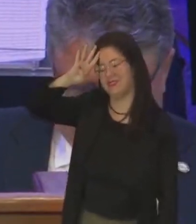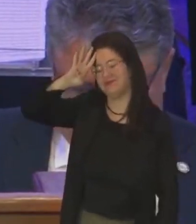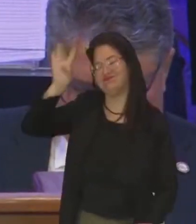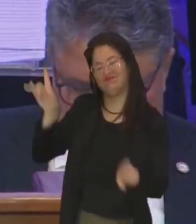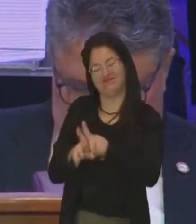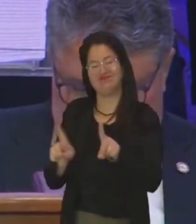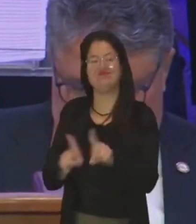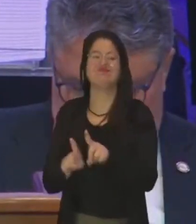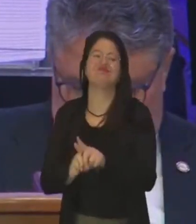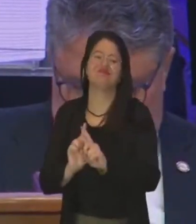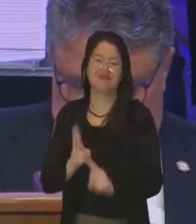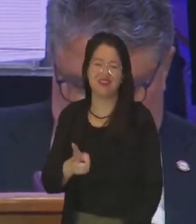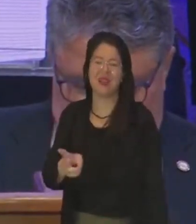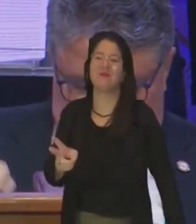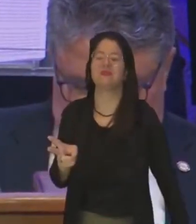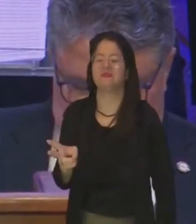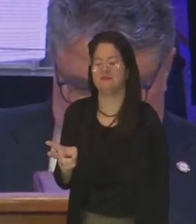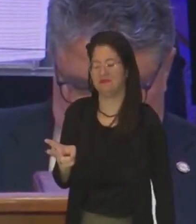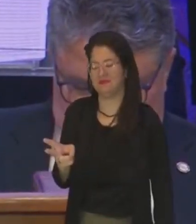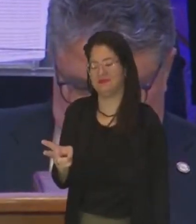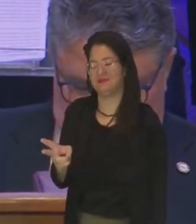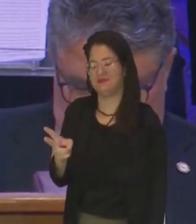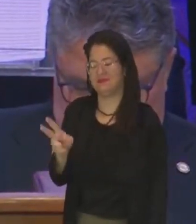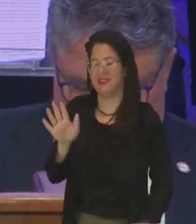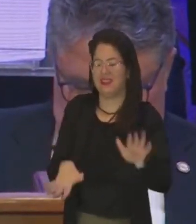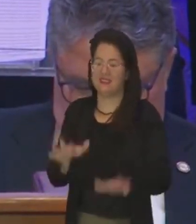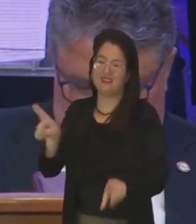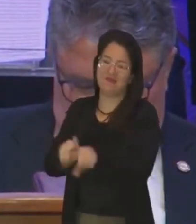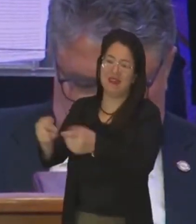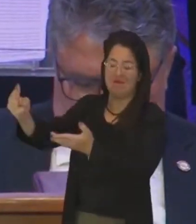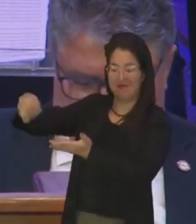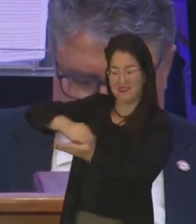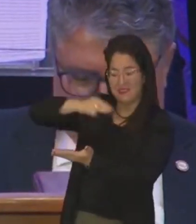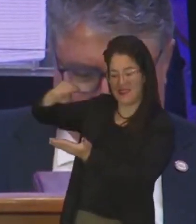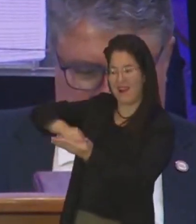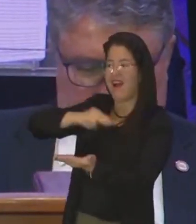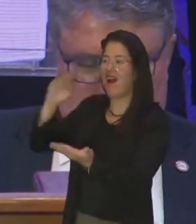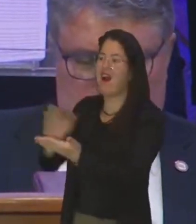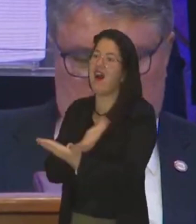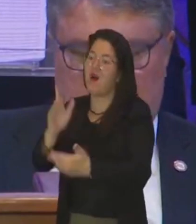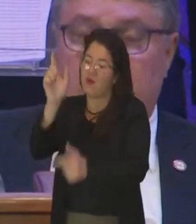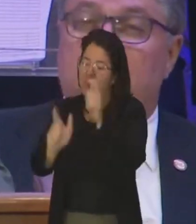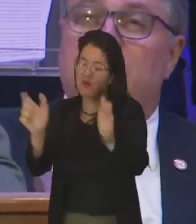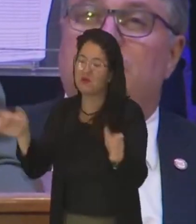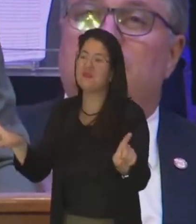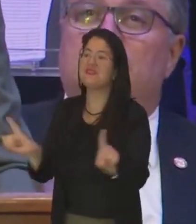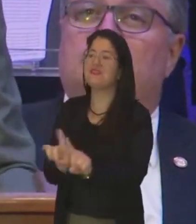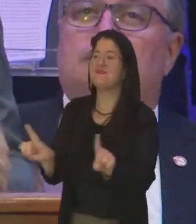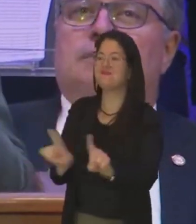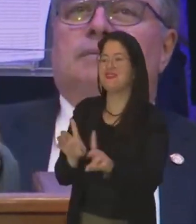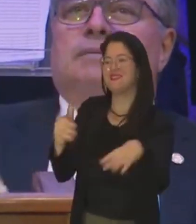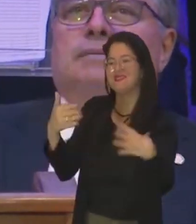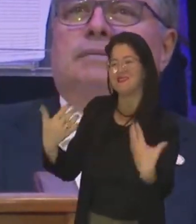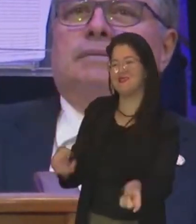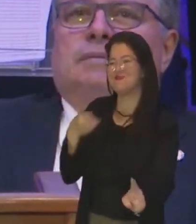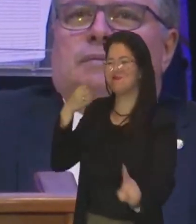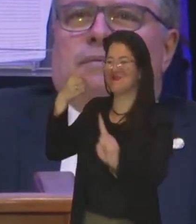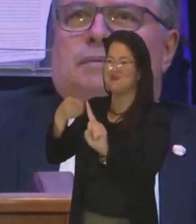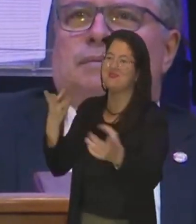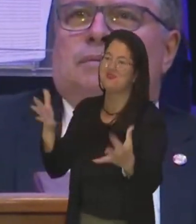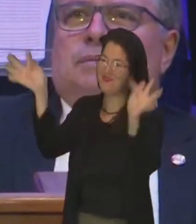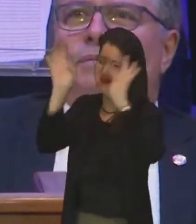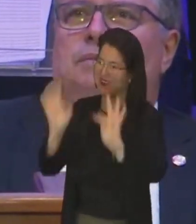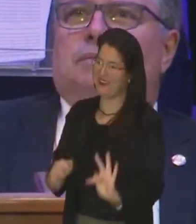por diante. Eu sempre, às vezes, recebendo mensagens de alguns dos irmãos também. Então, um motivo grande estarmos